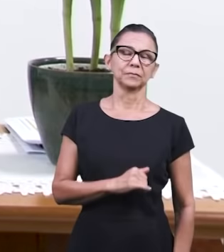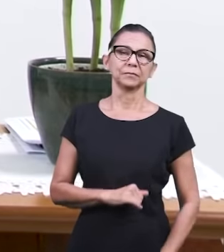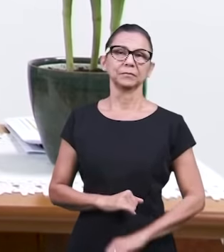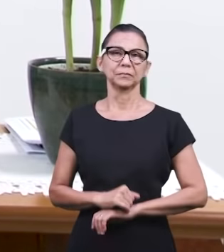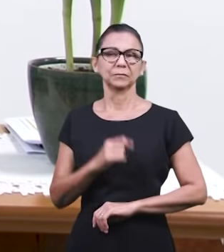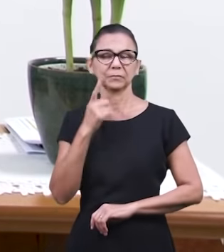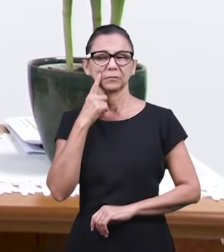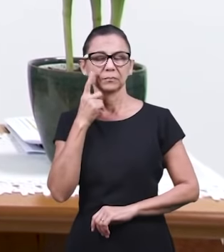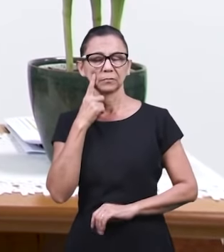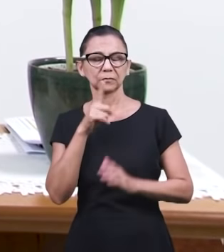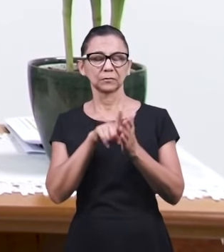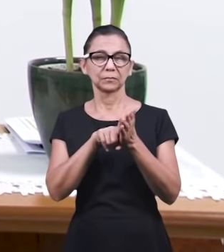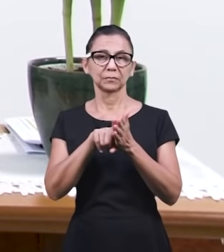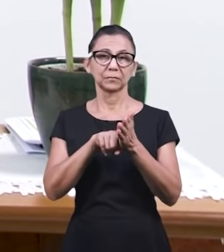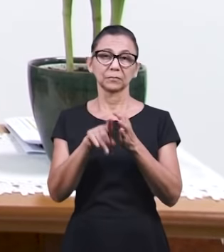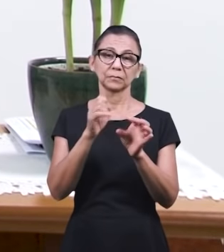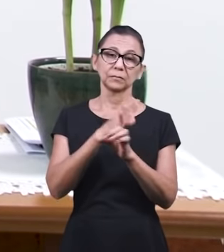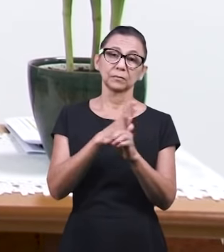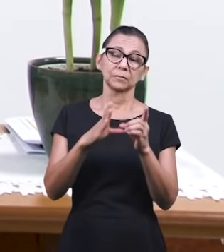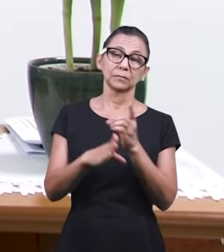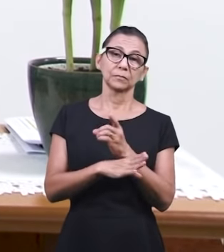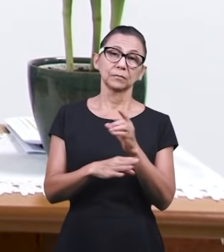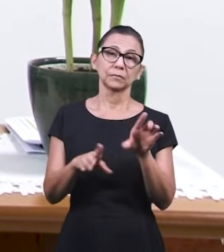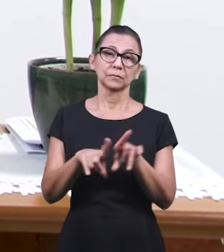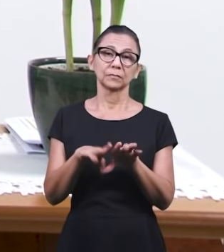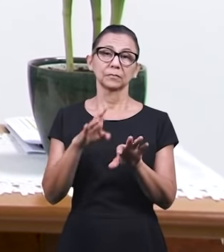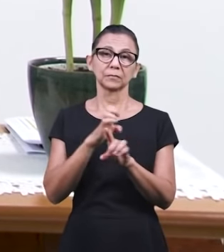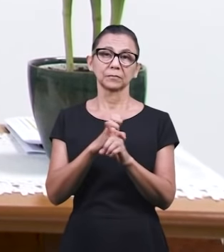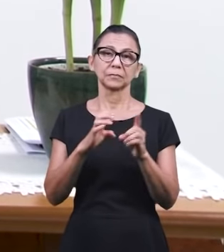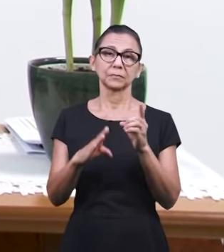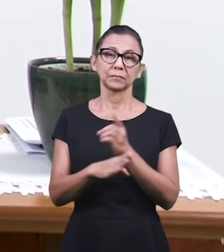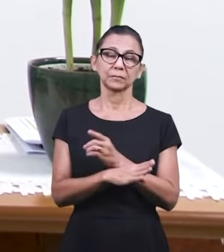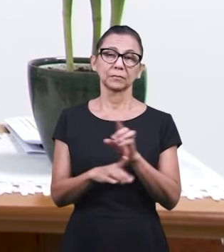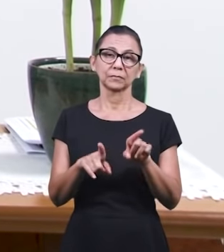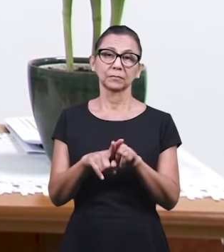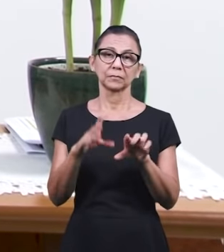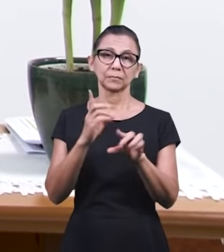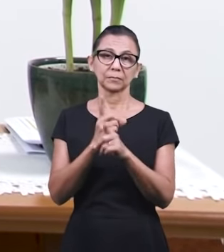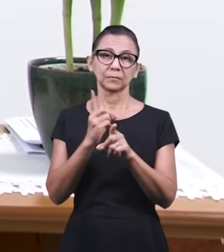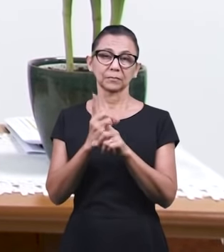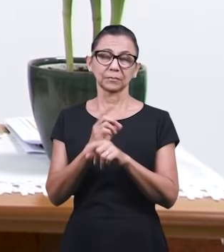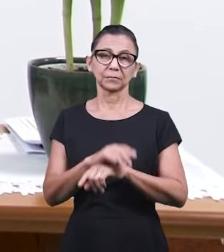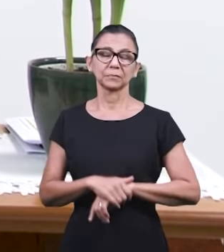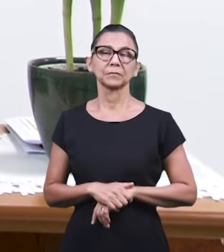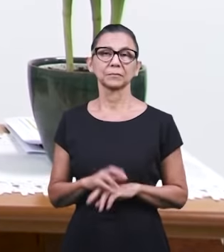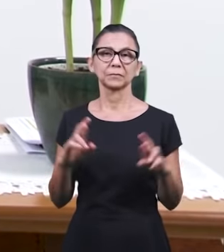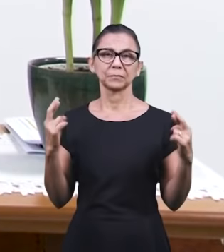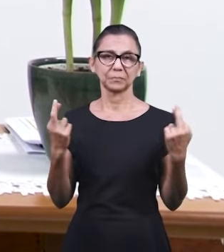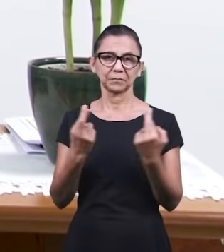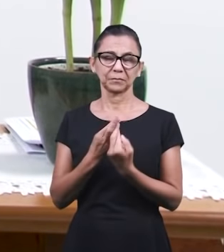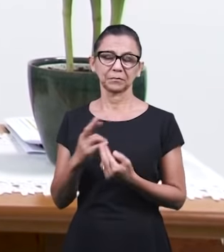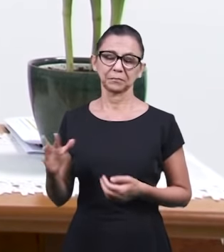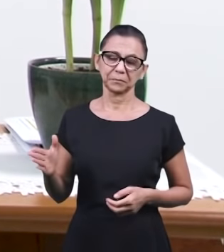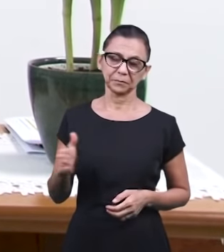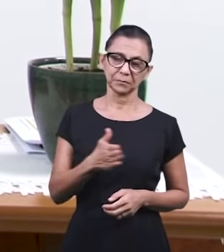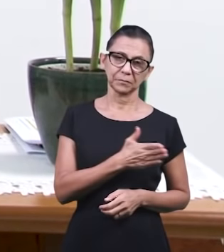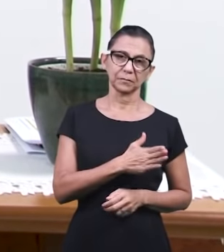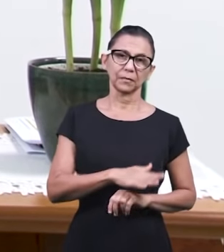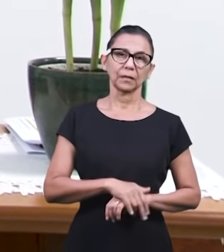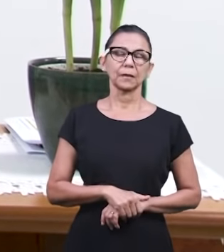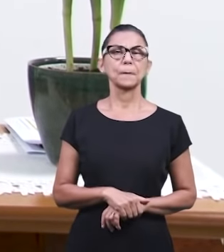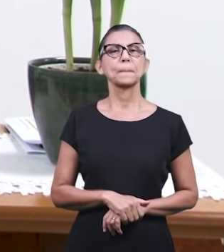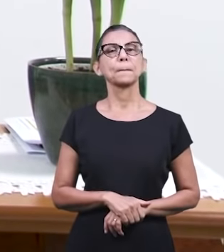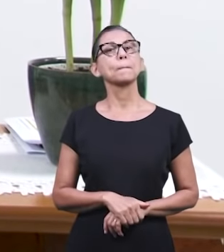sendo explorado nos nossos cultos, na escola bíblica dominical e nos nossos encontros. Nós vamos agora louvar ao nome do